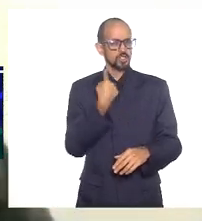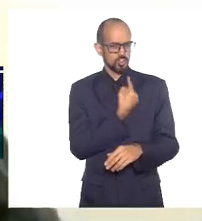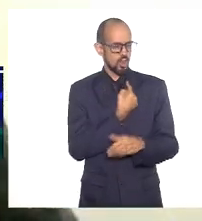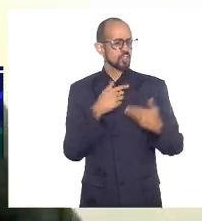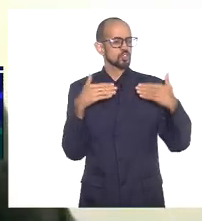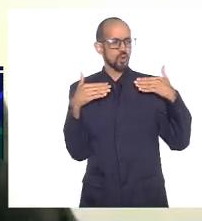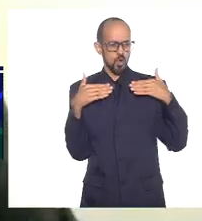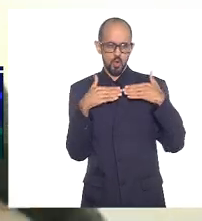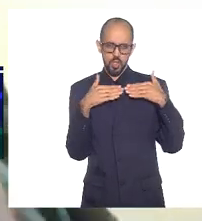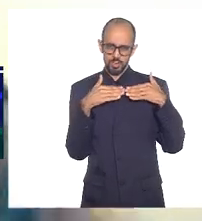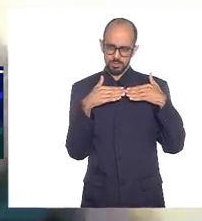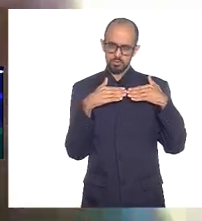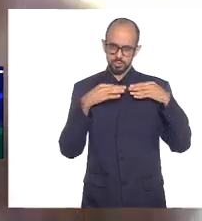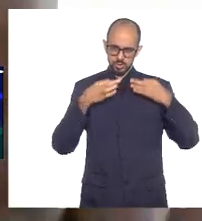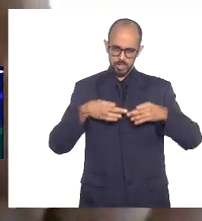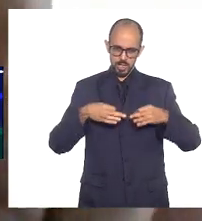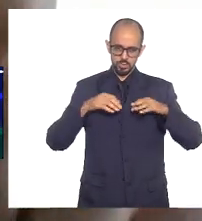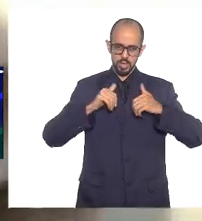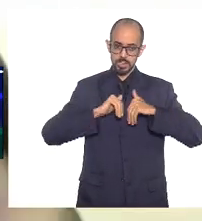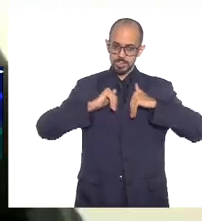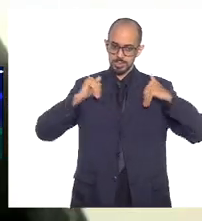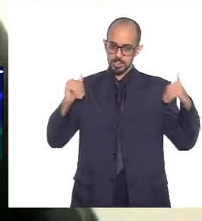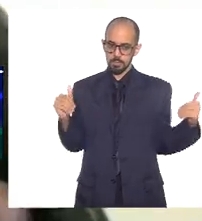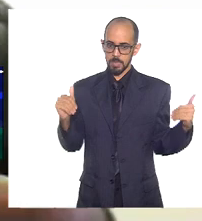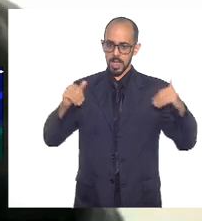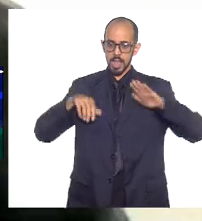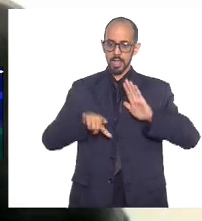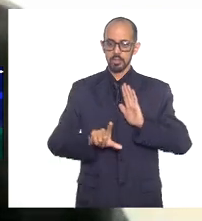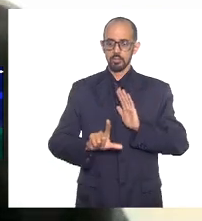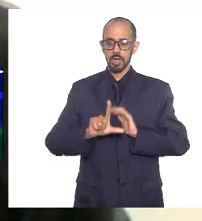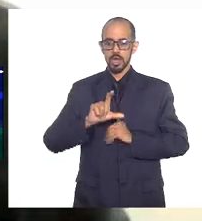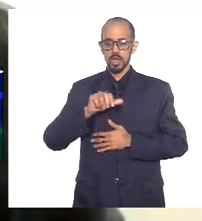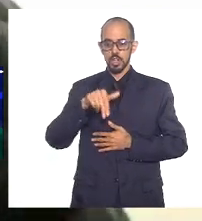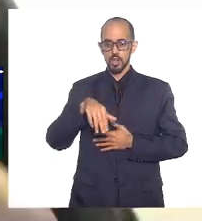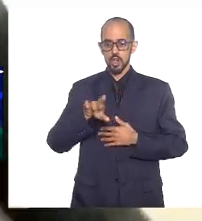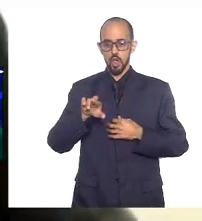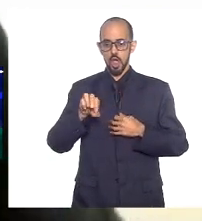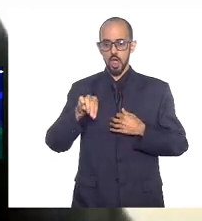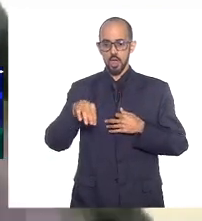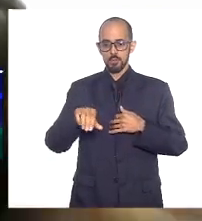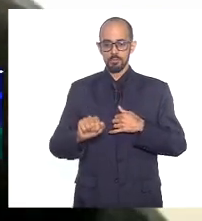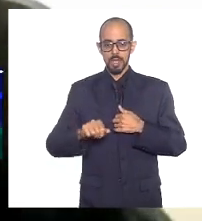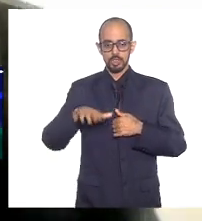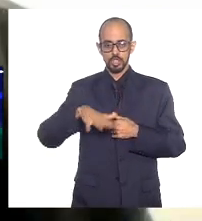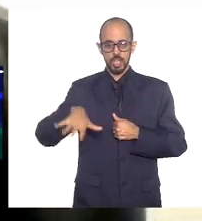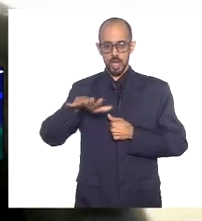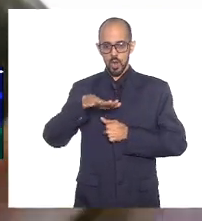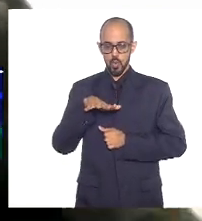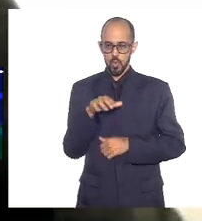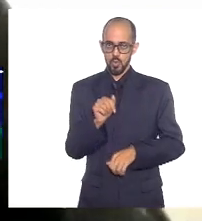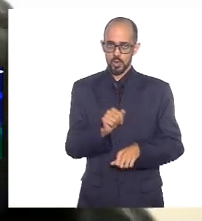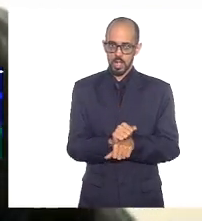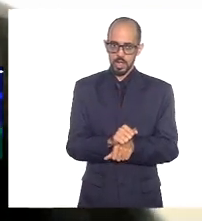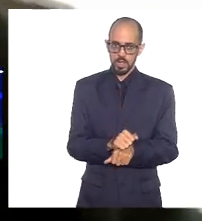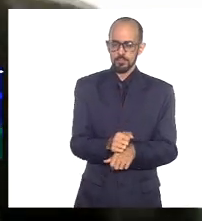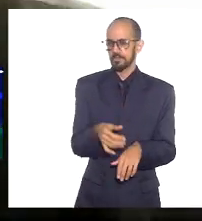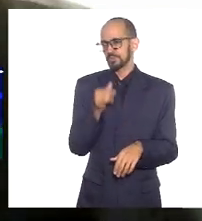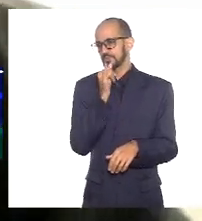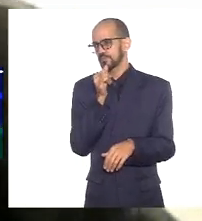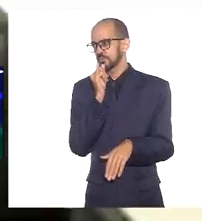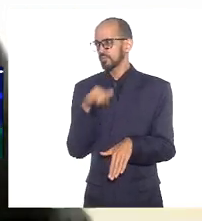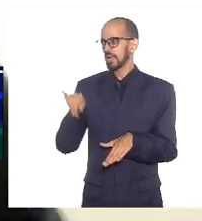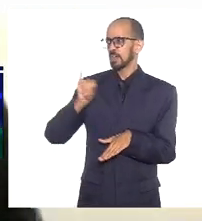questão de separar o que é uma norma geral de questões... Por exemplo, municípios da região metropolitana devem ter tal